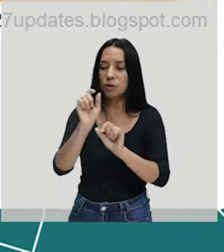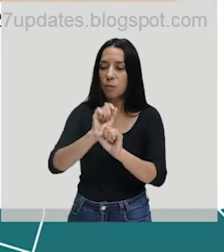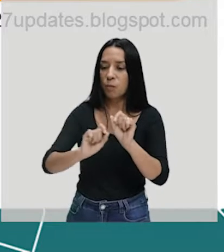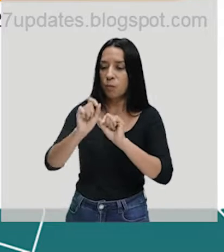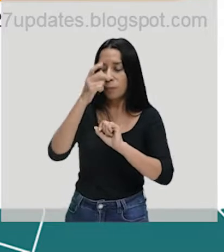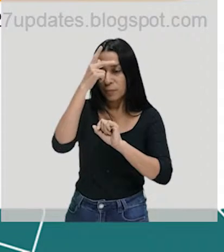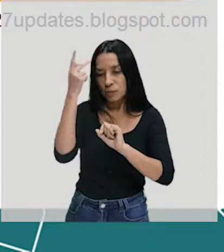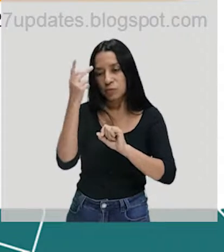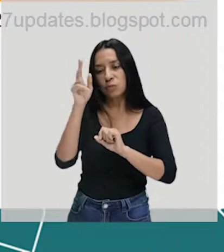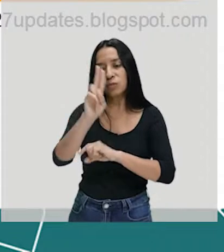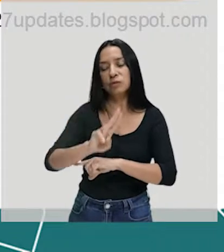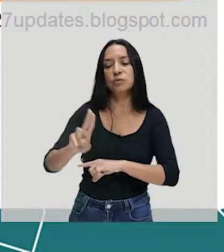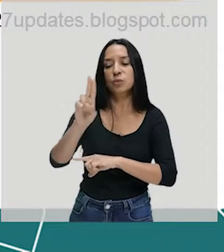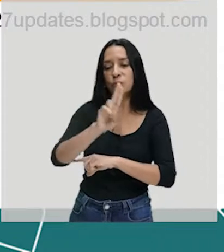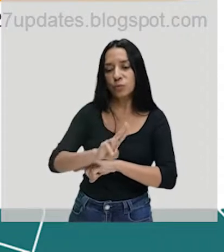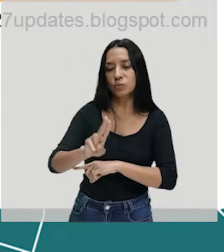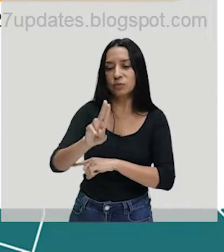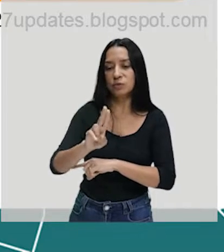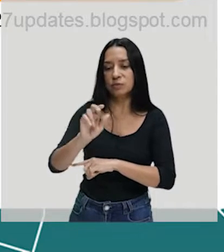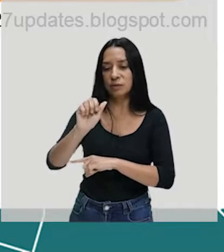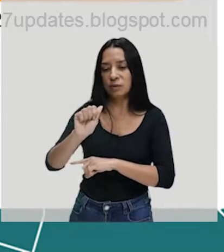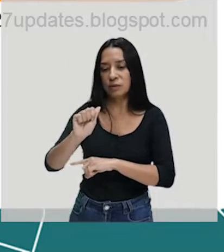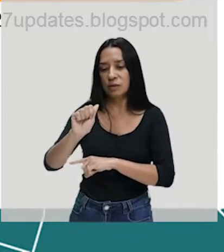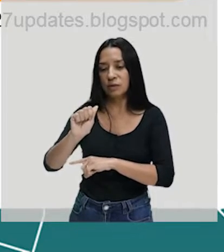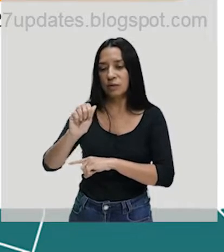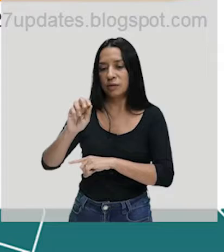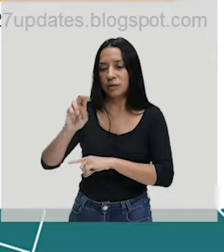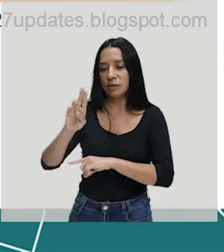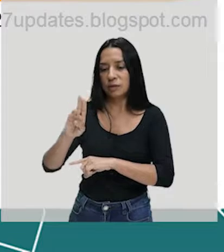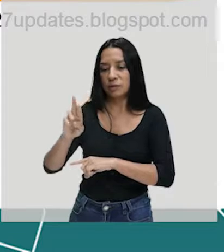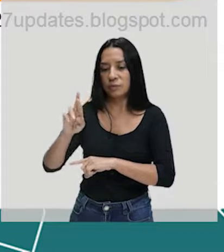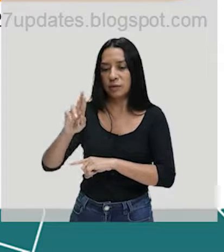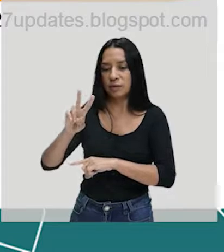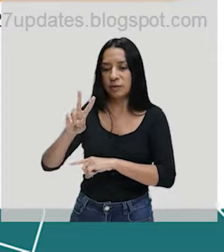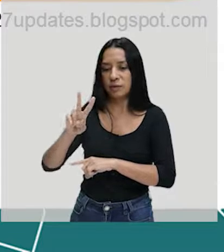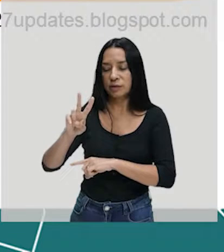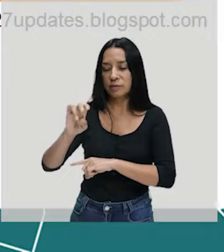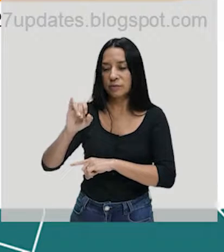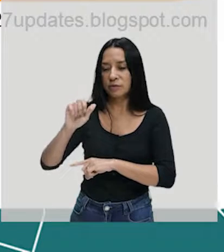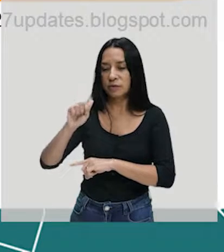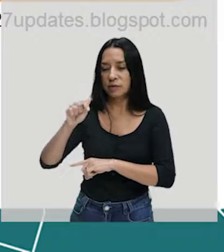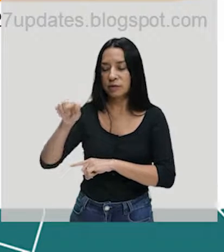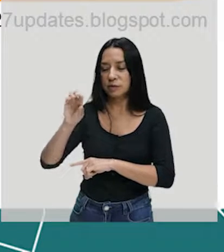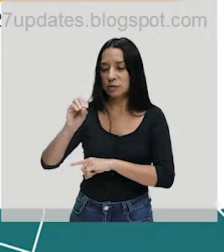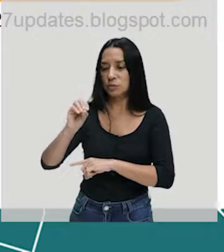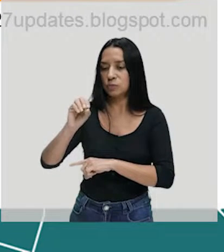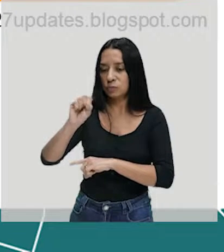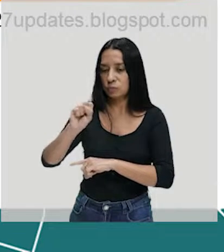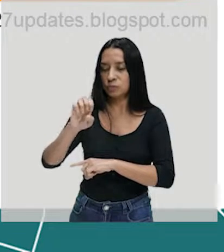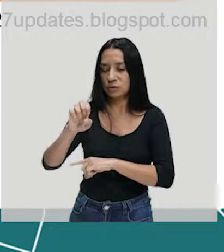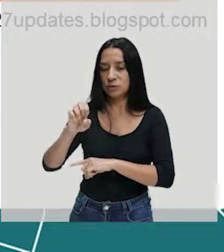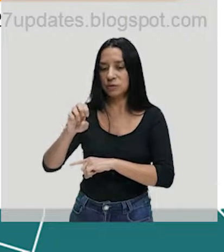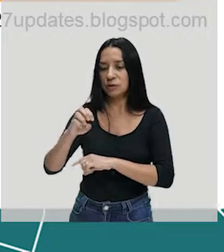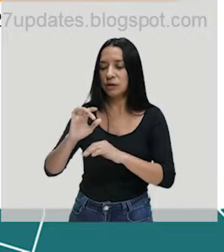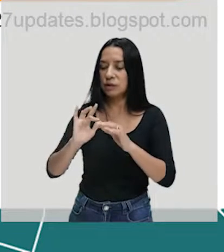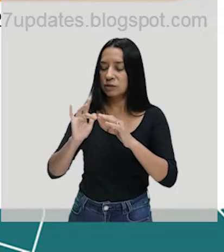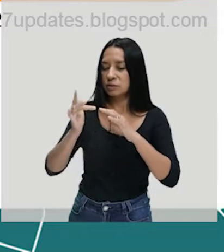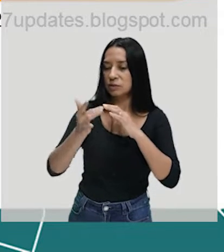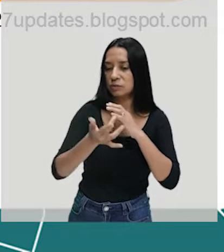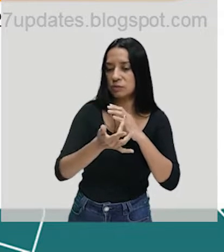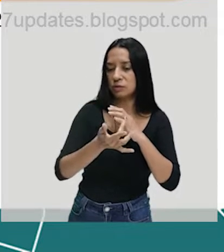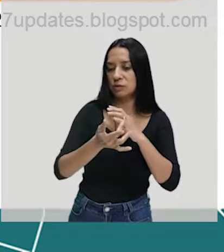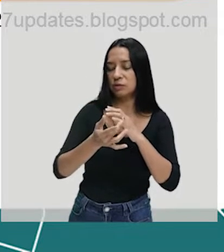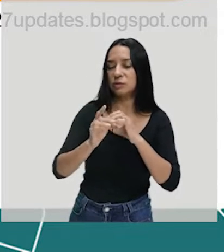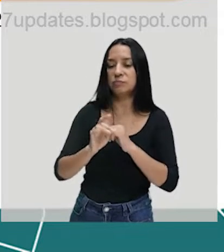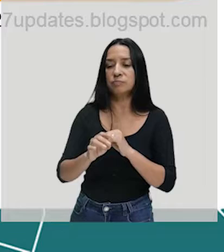que muitas pessoas também usam essas abreviações a nossa plataformas sociais né nas mídias sociais tá na no